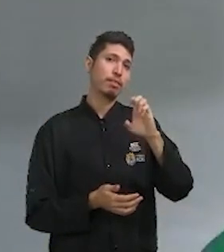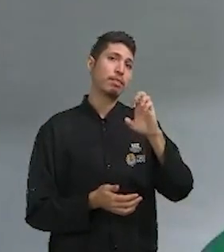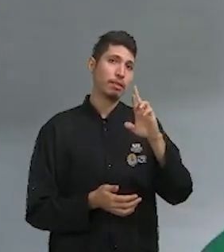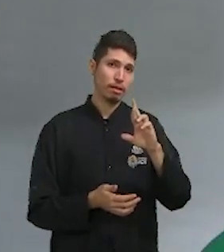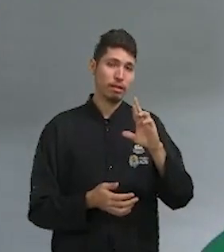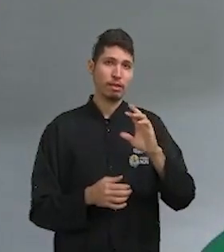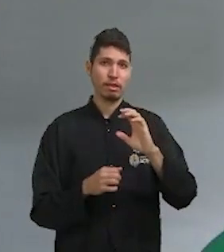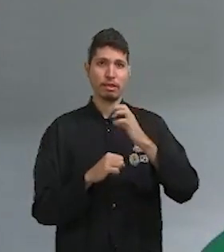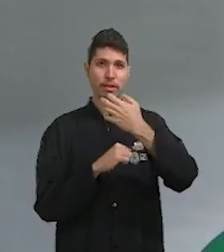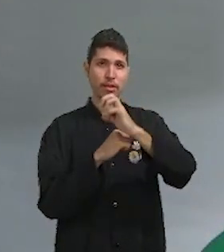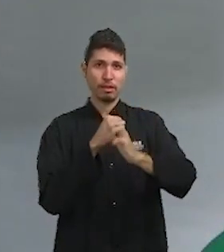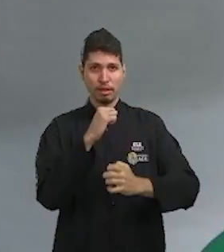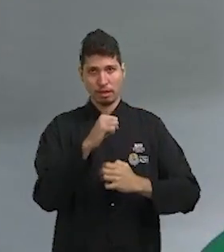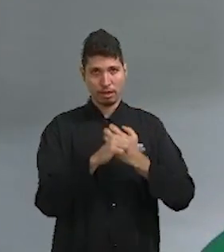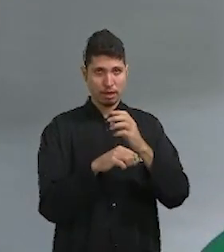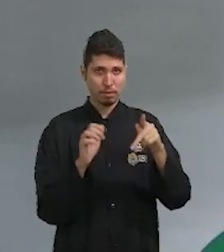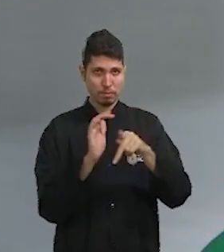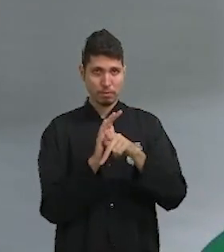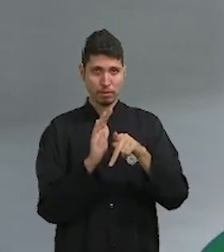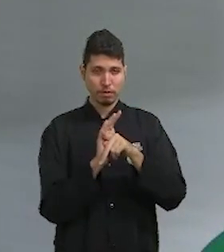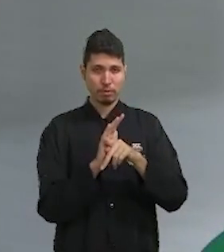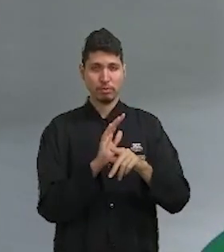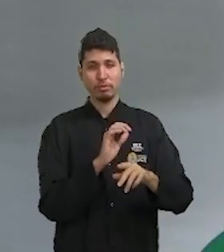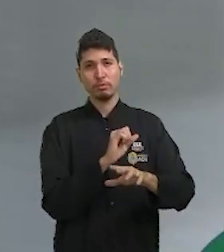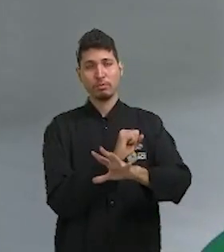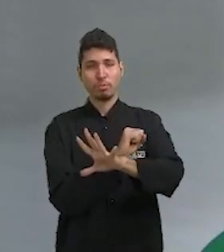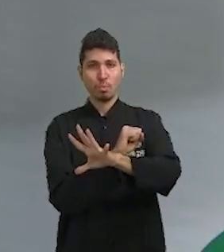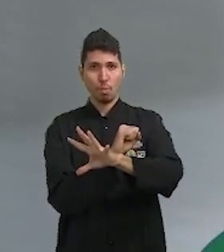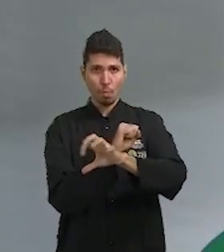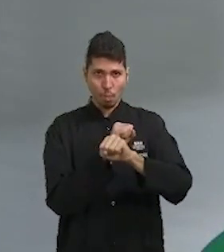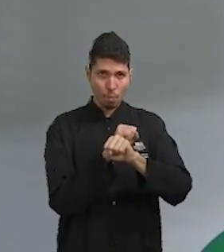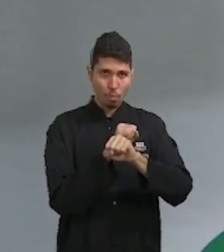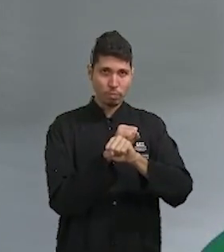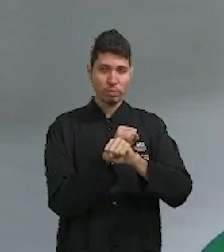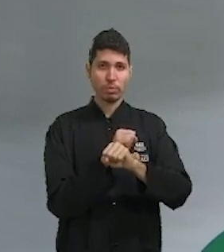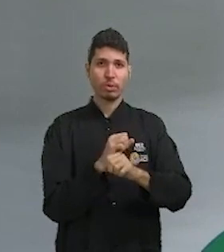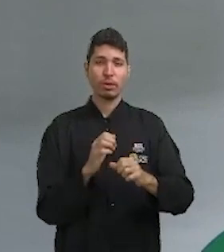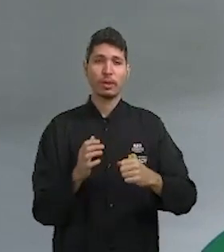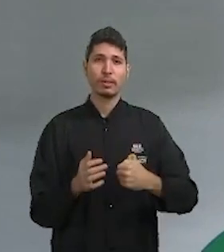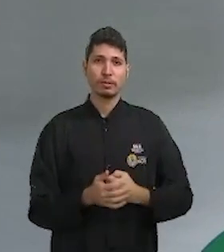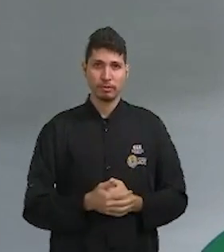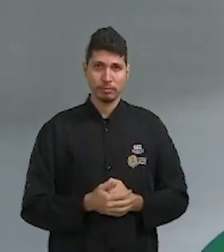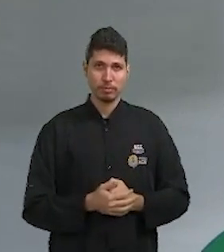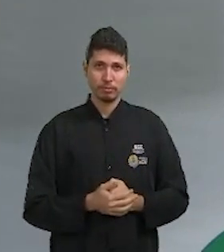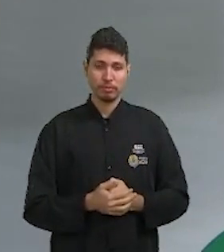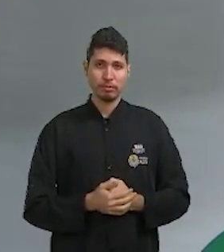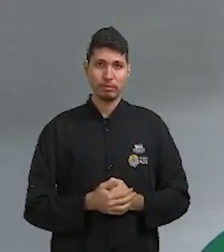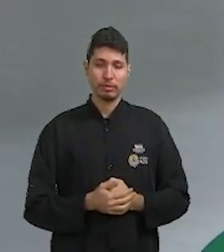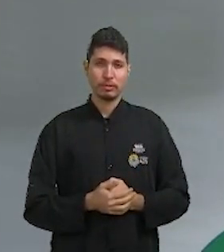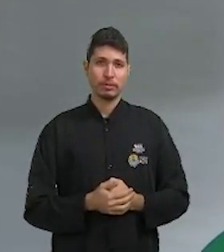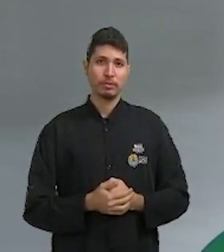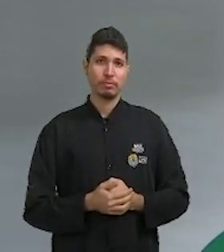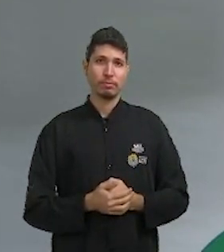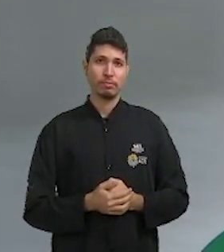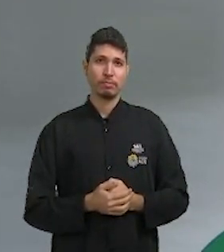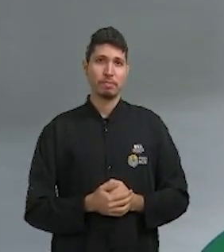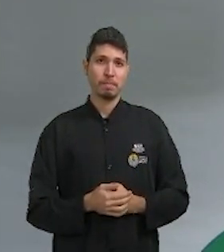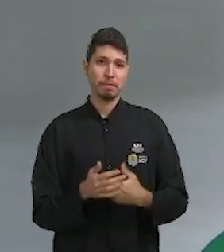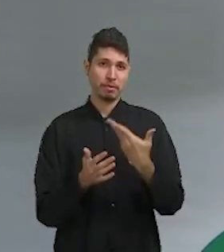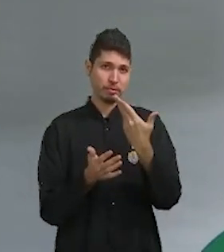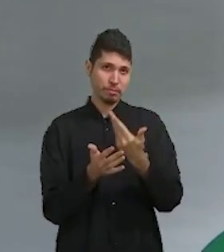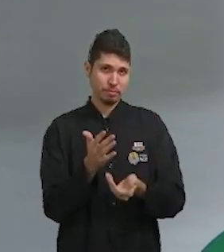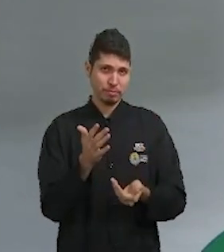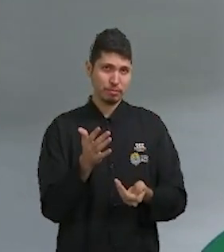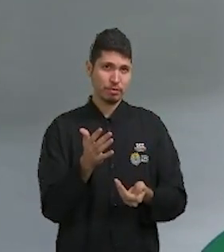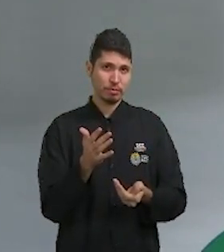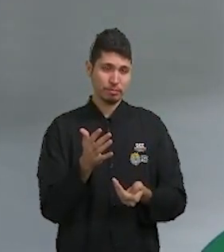de oxidação. Então, oxidação é o processo de ceder, ou seja, perder